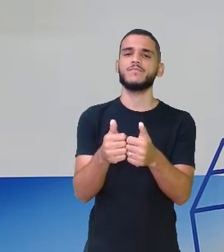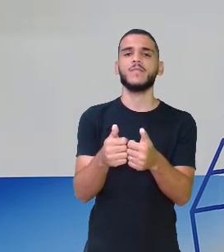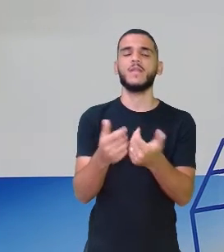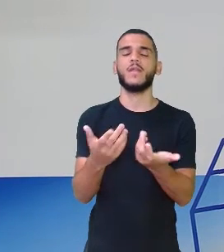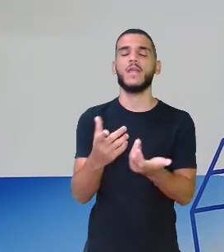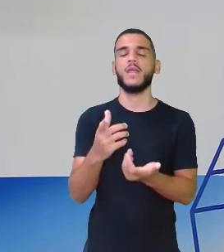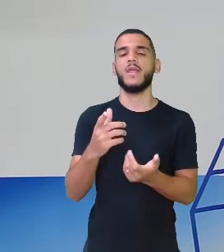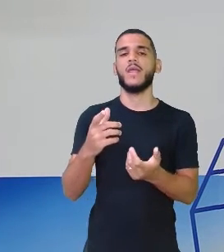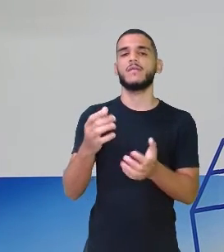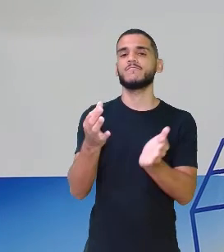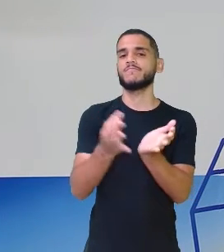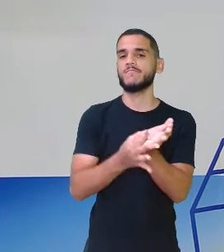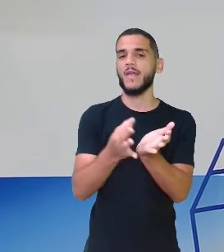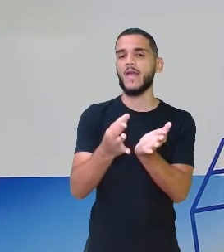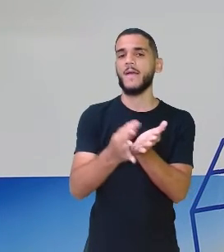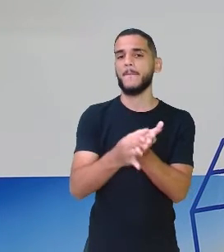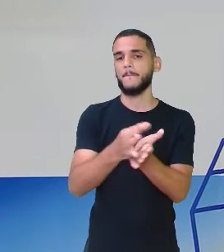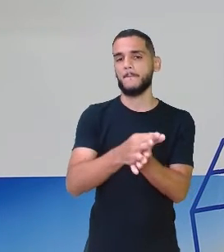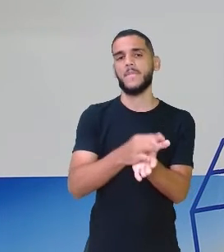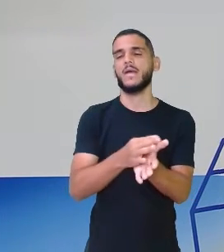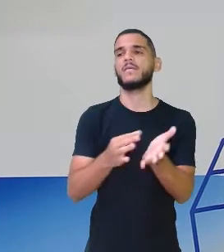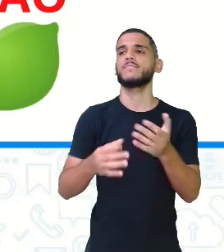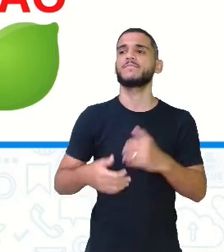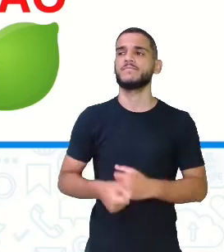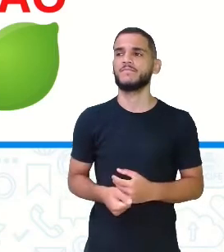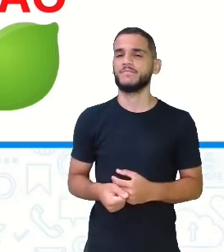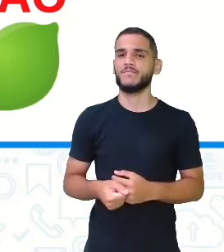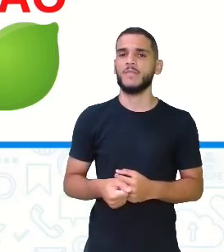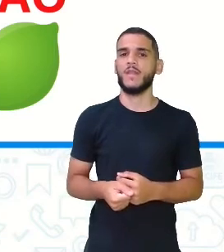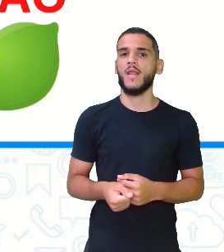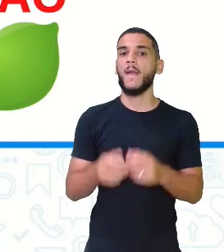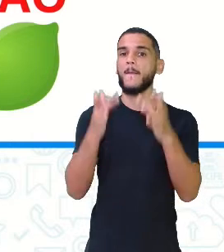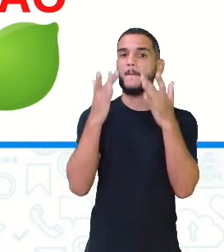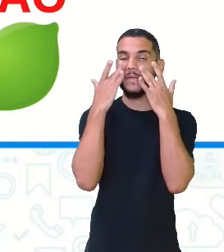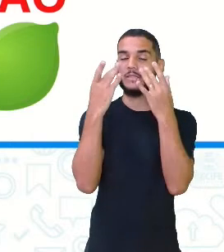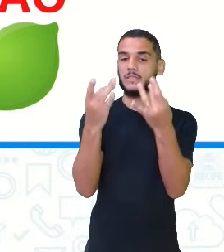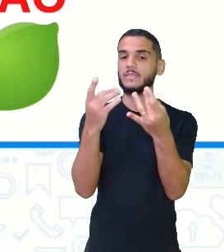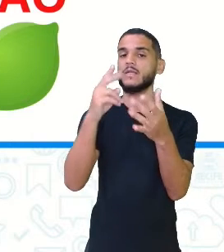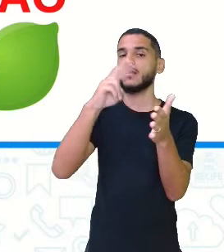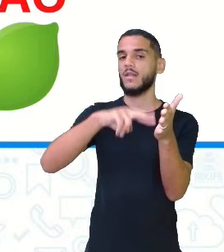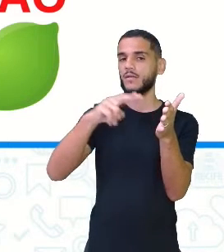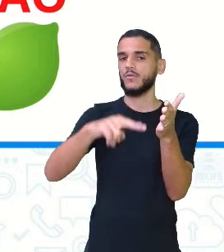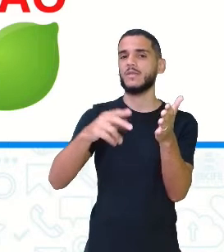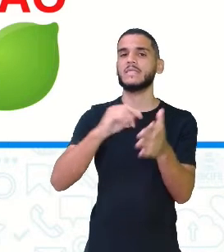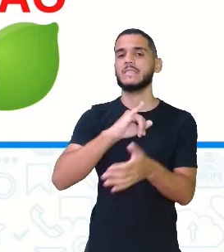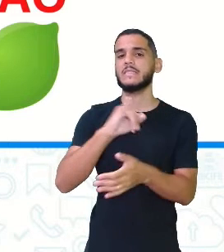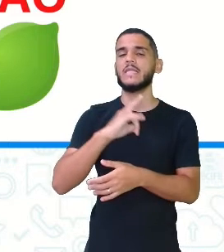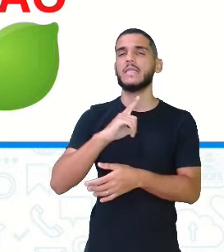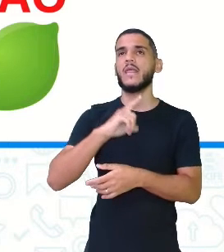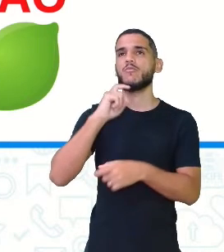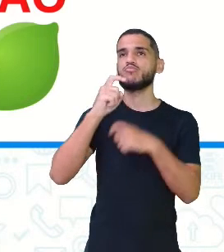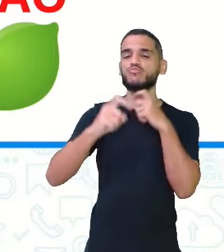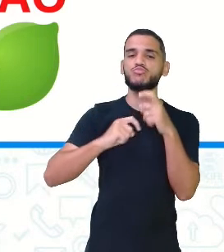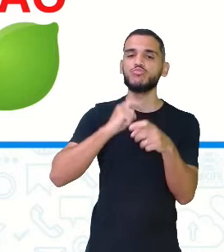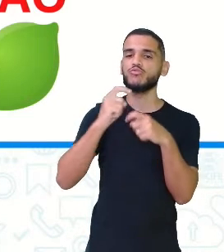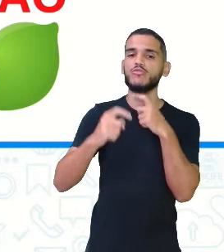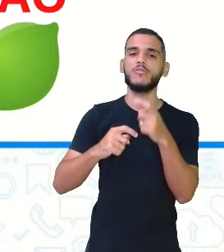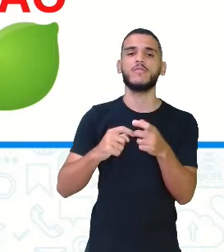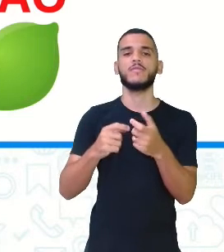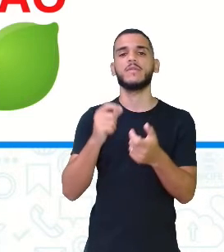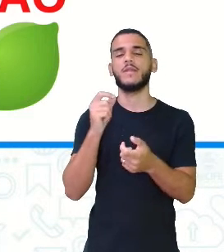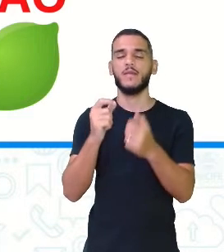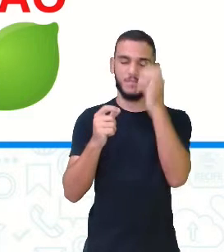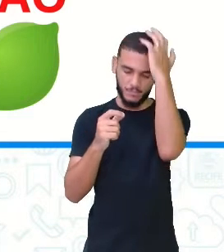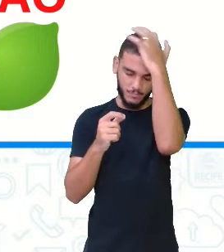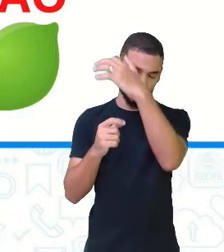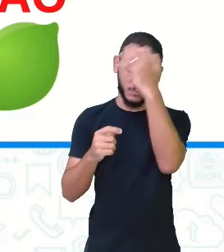tampa. Olha, presta atenção na leitura. Ficou em dúvida com relação à sílaba tônica? Presta atenção como você